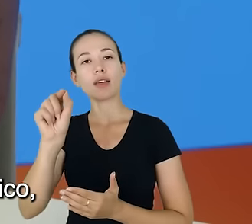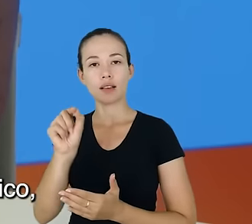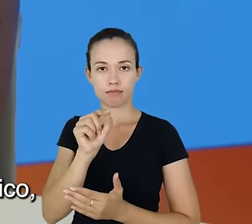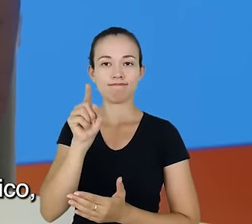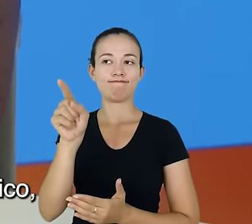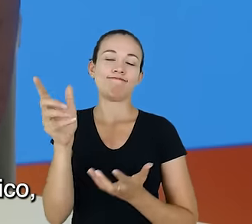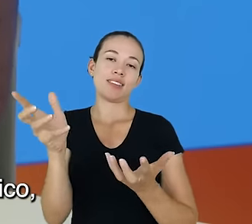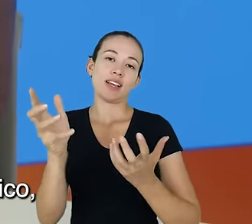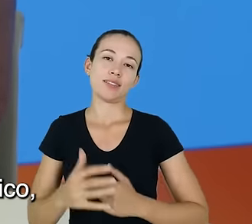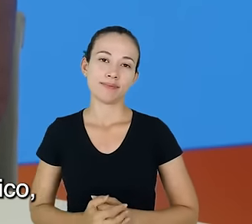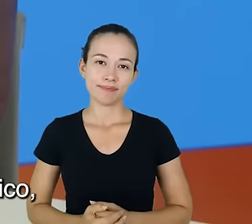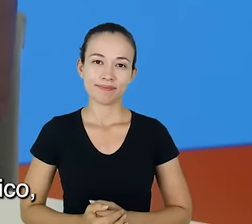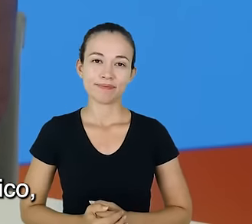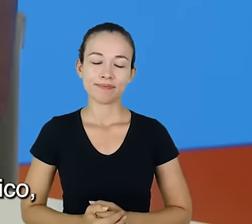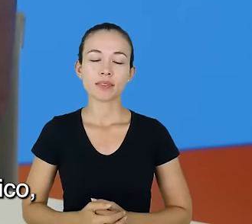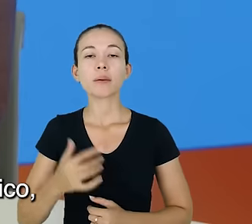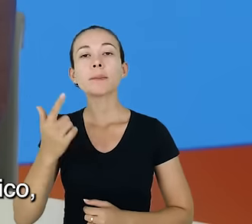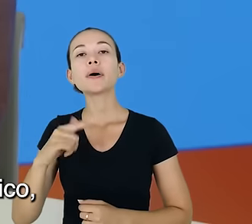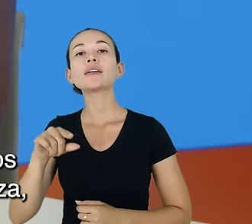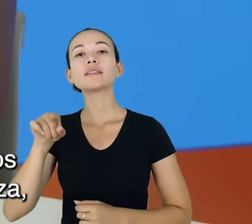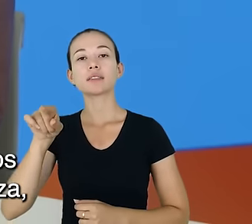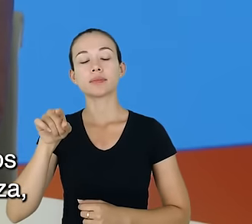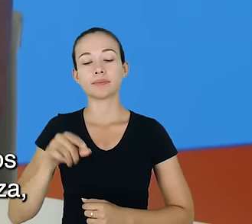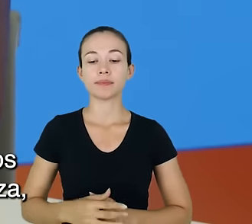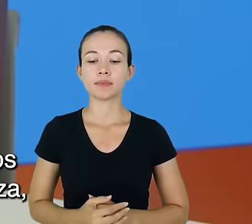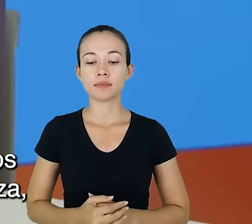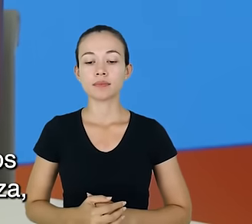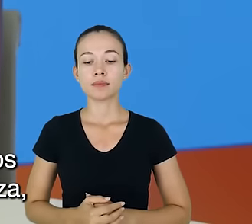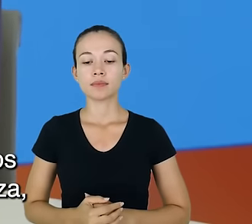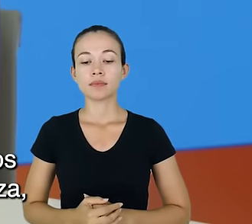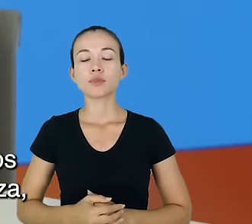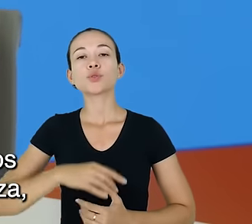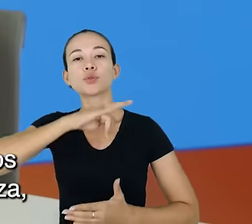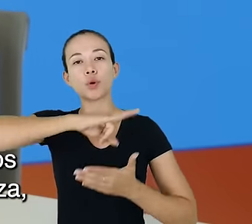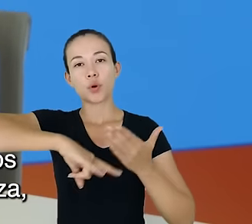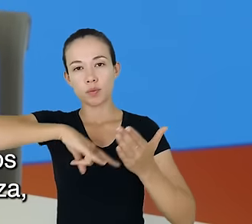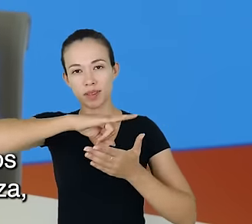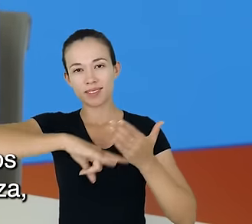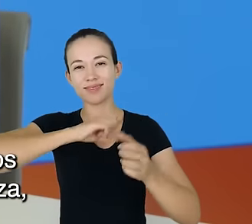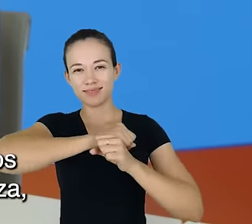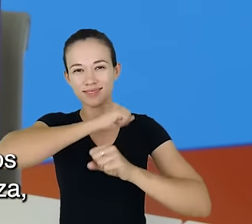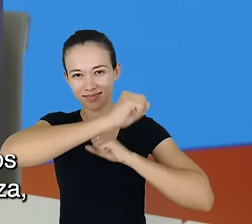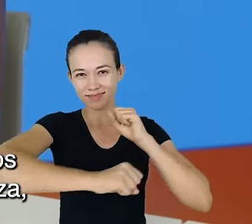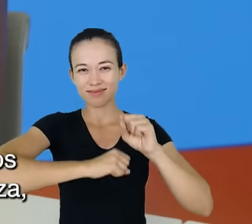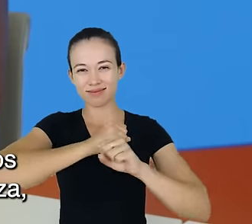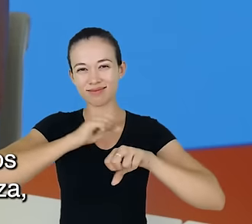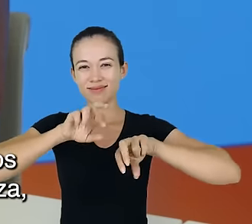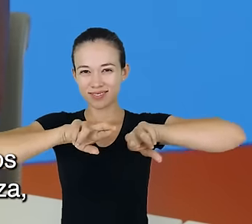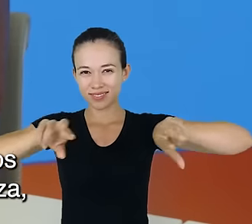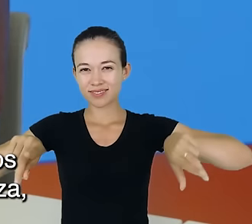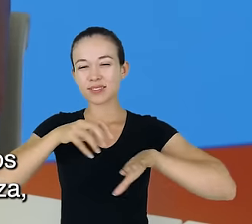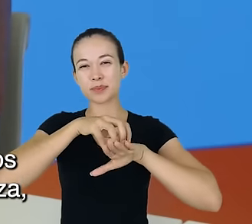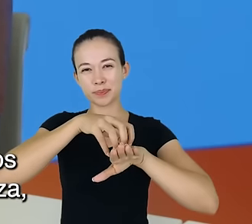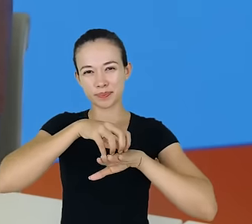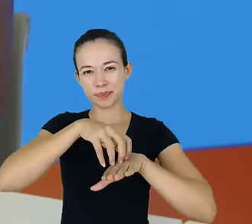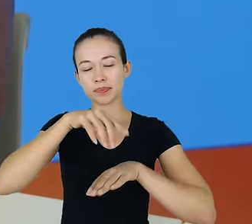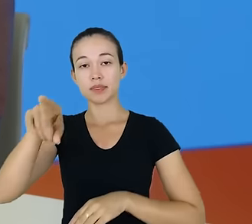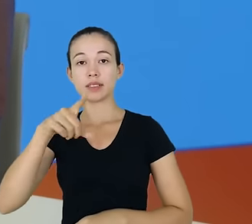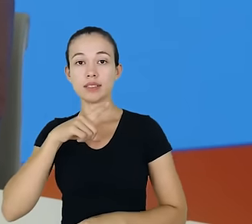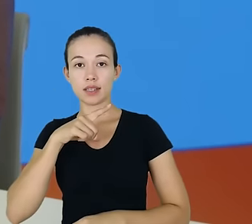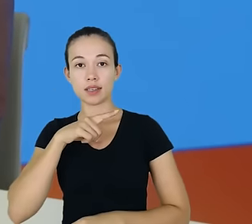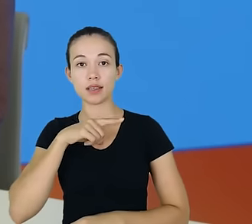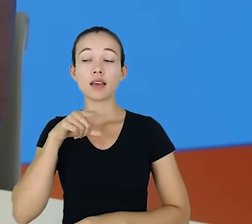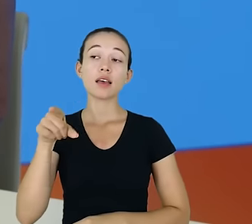o gancho o conhecimento de transporte eletrônico que é um dos documentos eletrônicos que o sistema que a gente disponibiliza